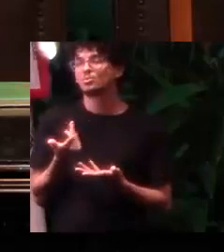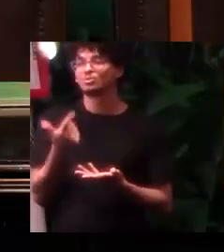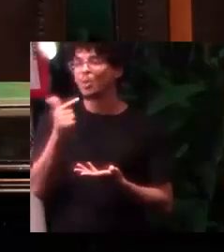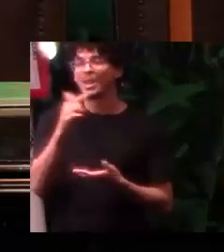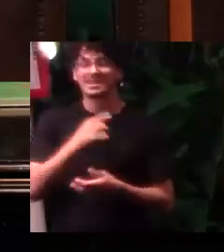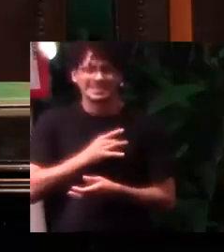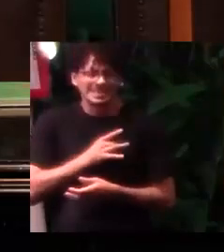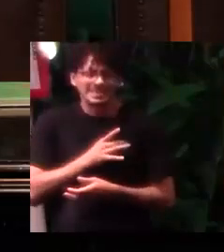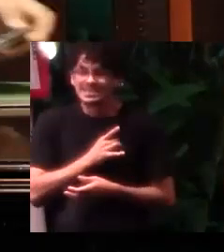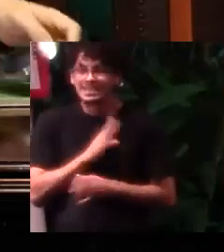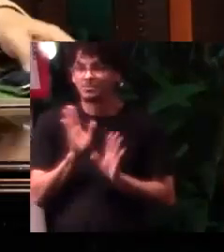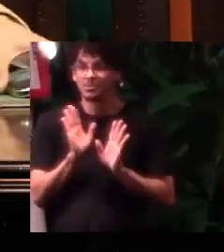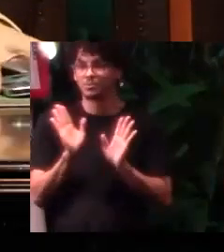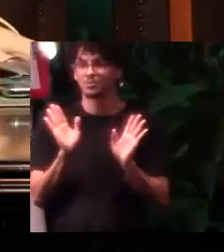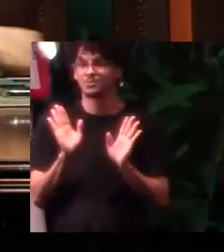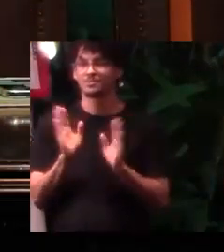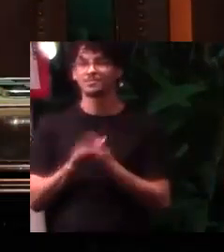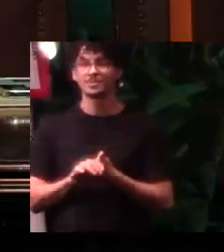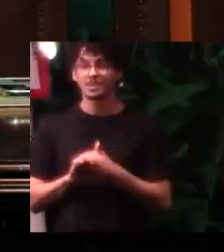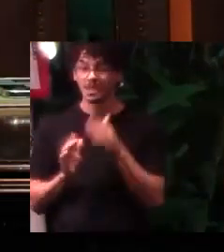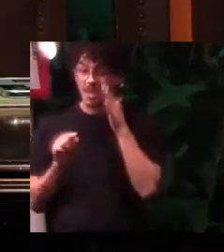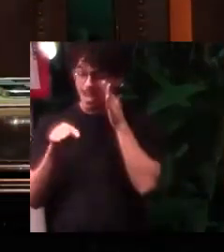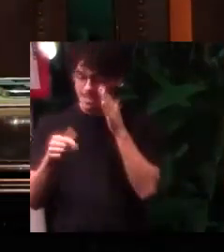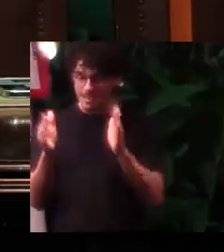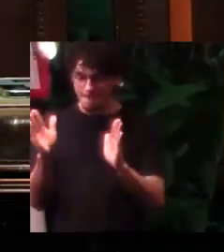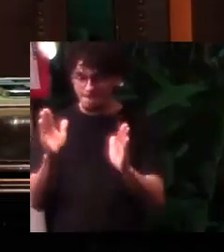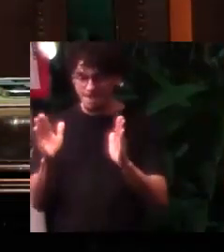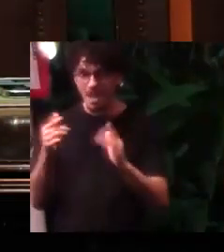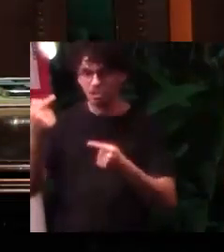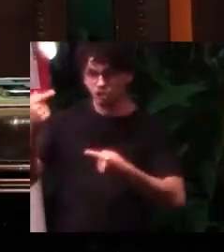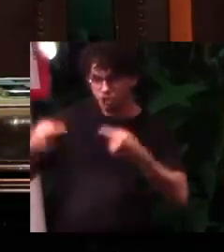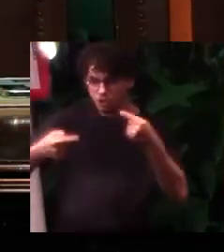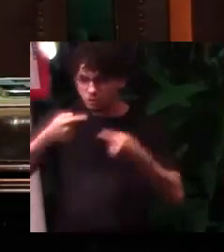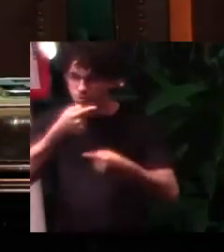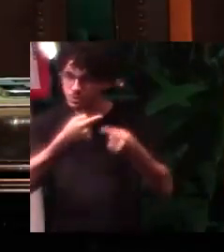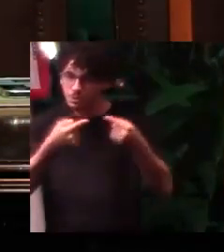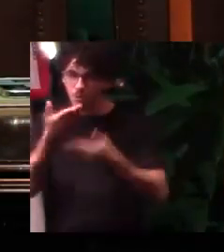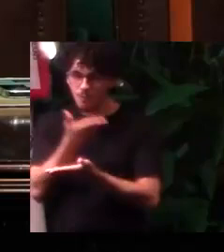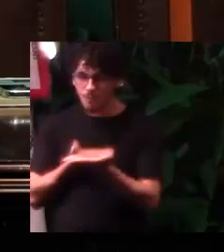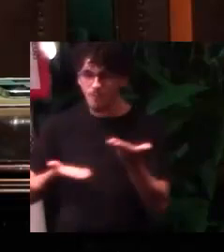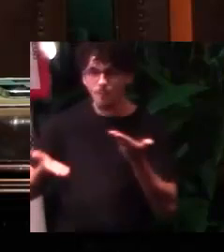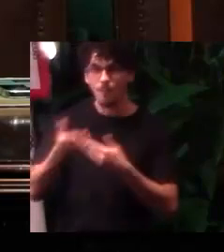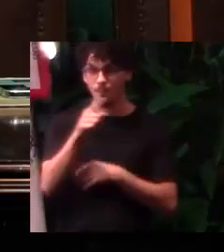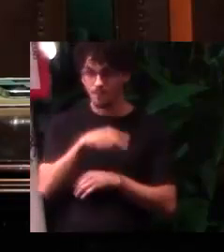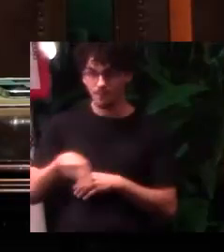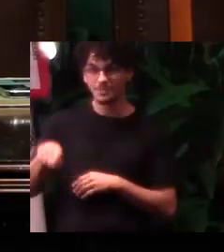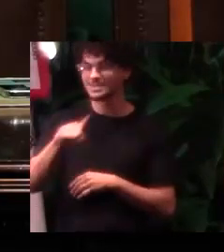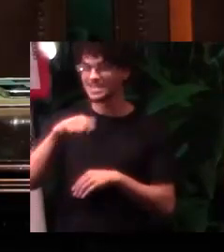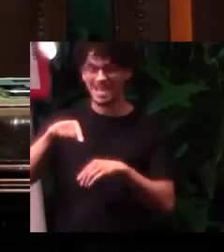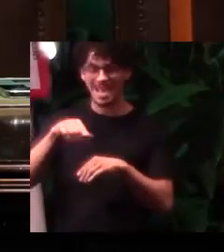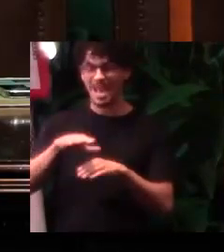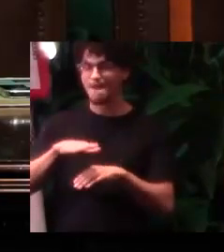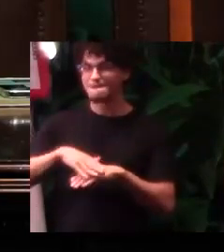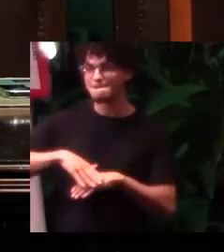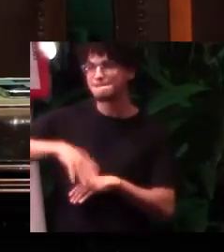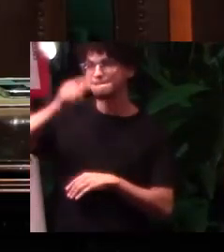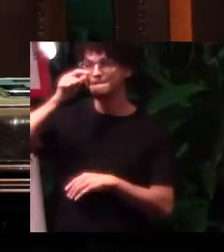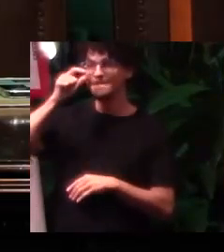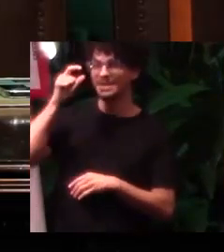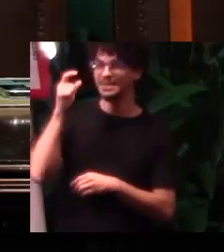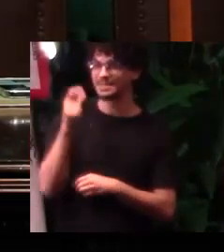temor de errar, essa parte do debate com vocês, ela é a parte mais